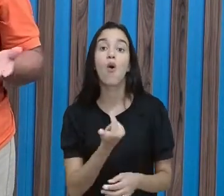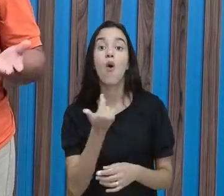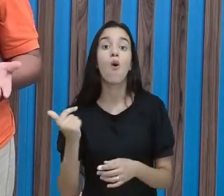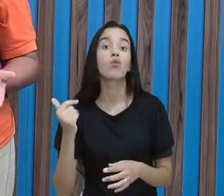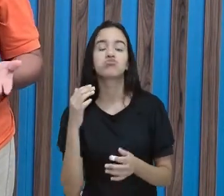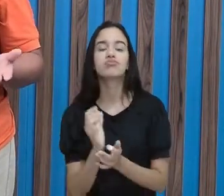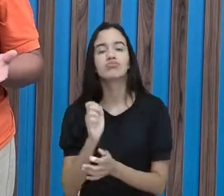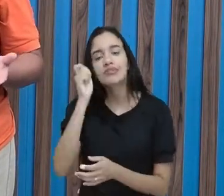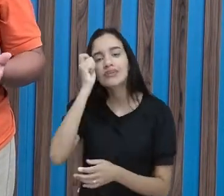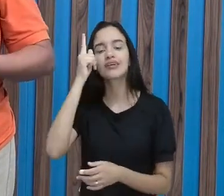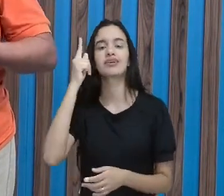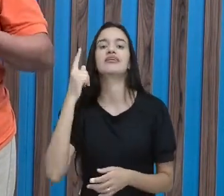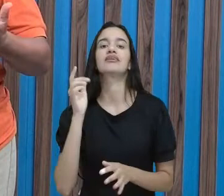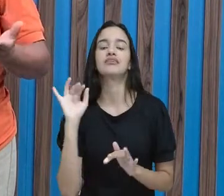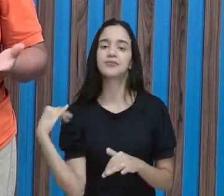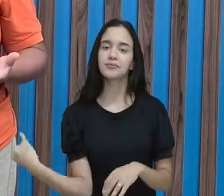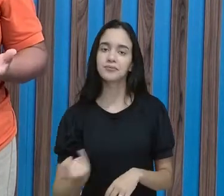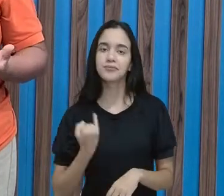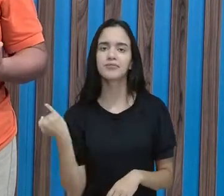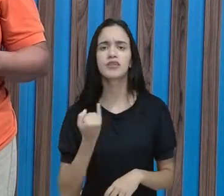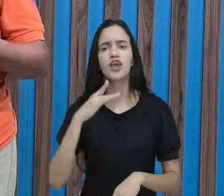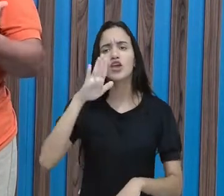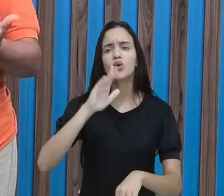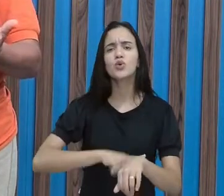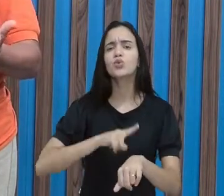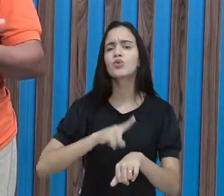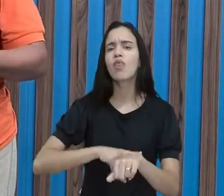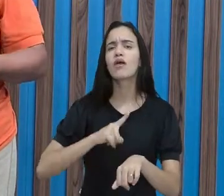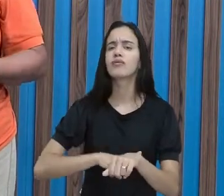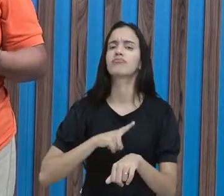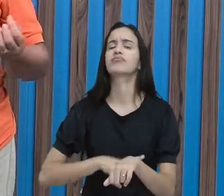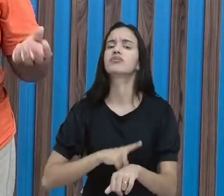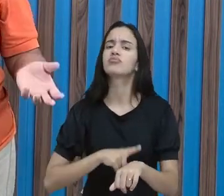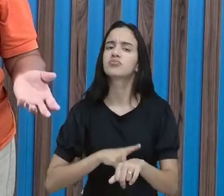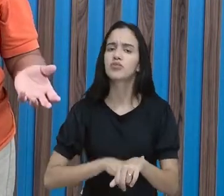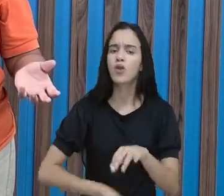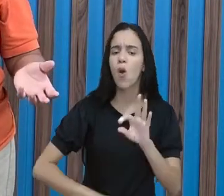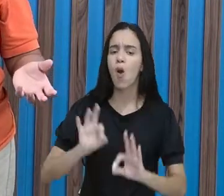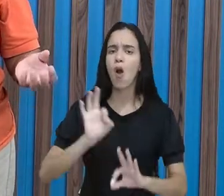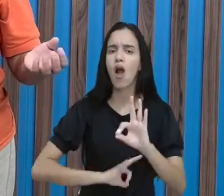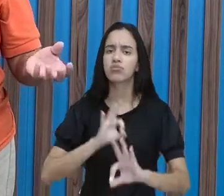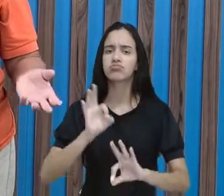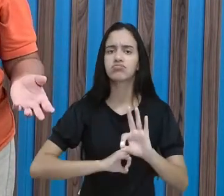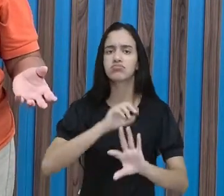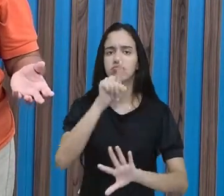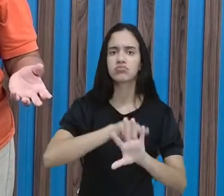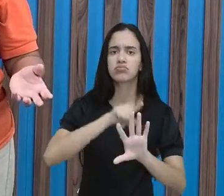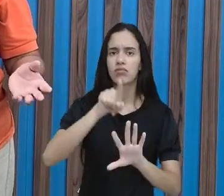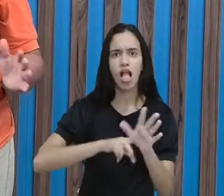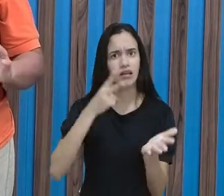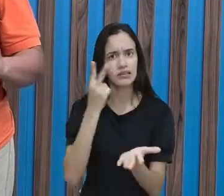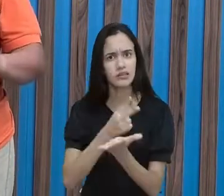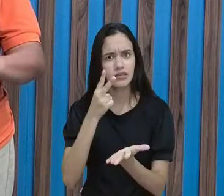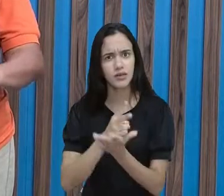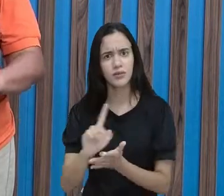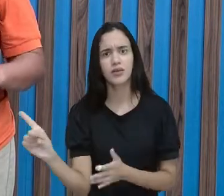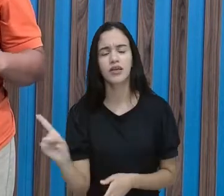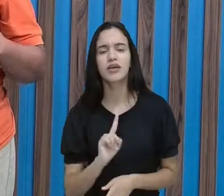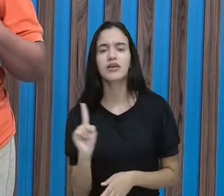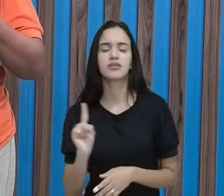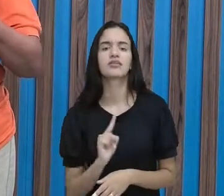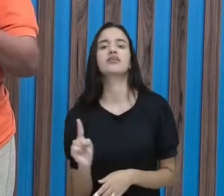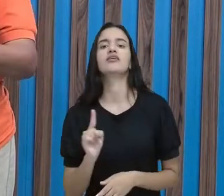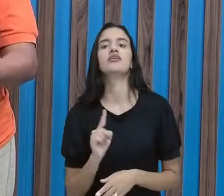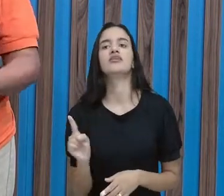invenção importantíssima. E o tempo medido através do calendário? Nem sempre foi assim. A gente poder